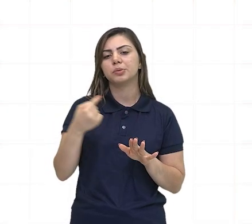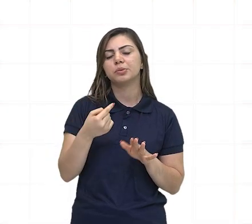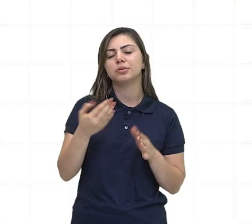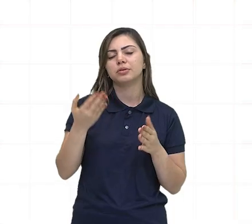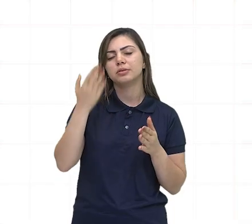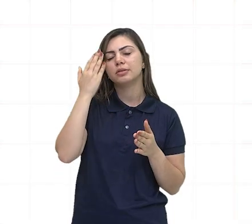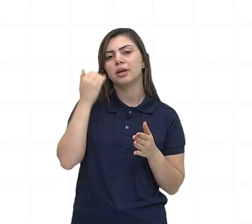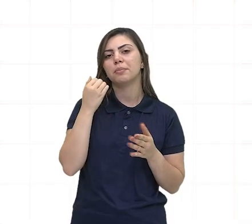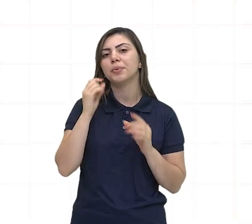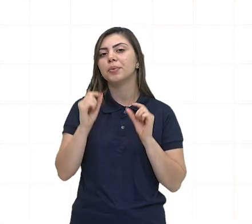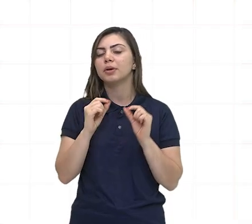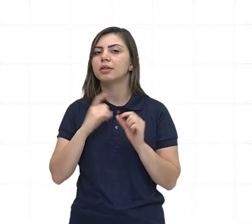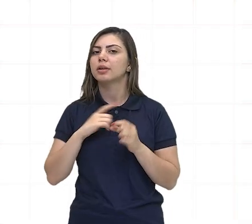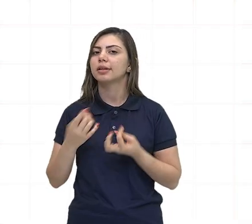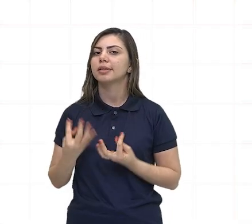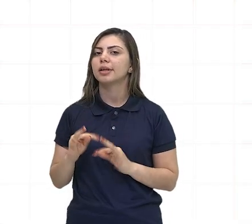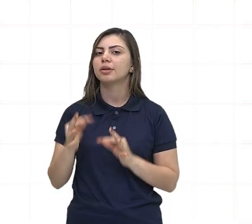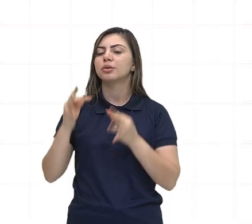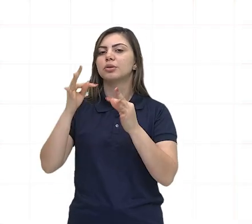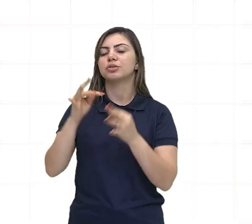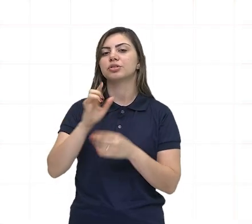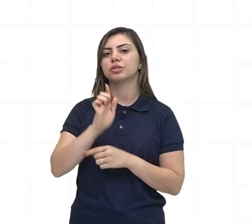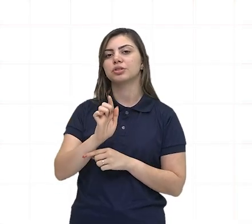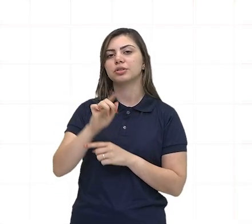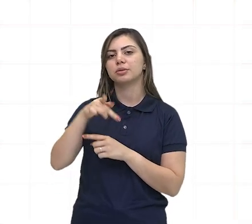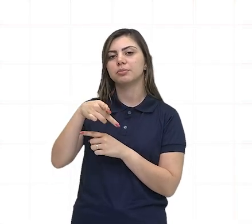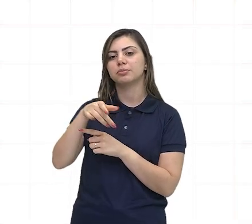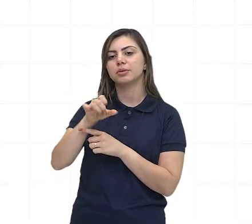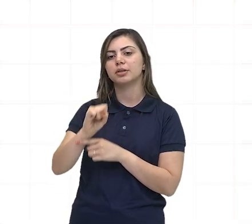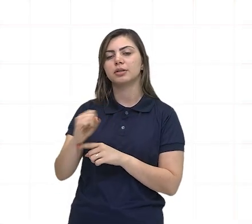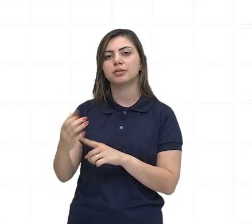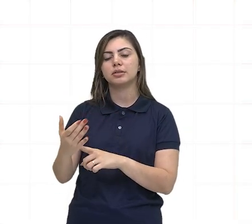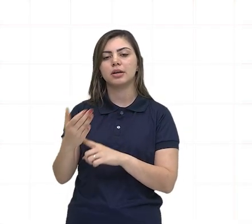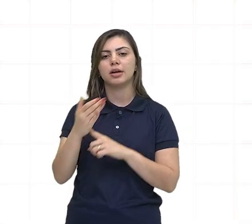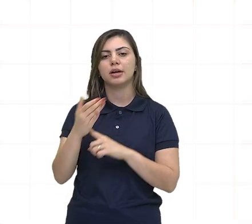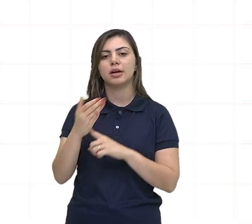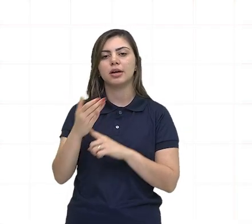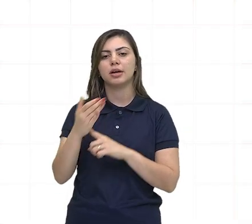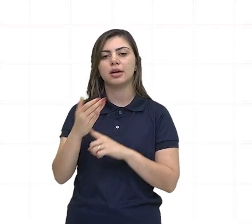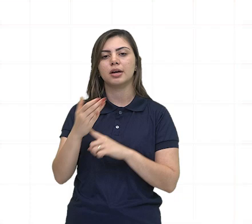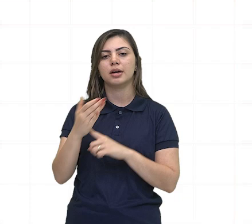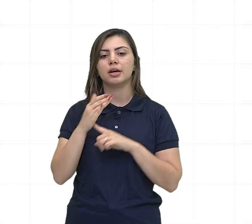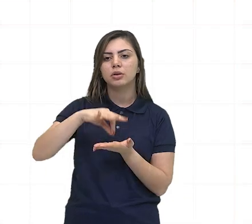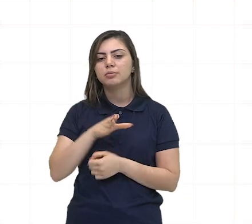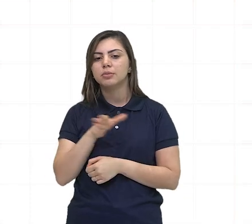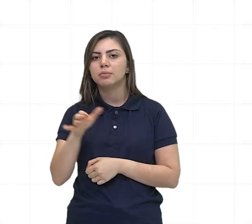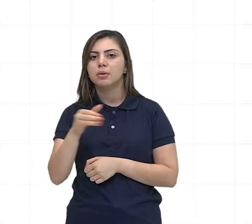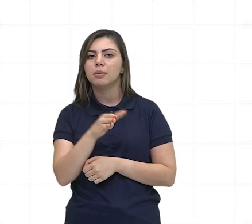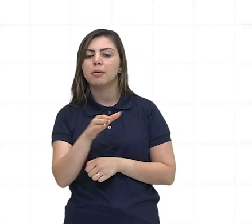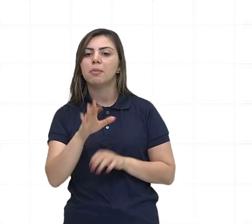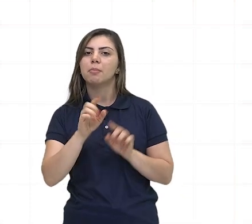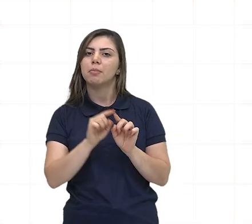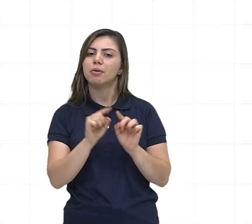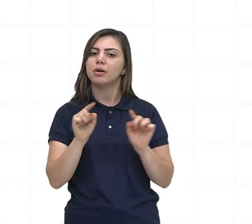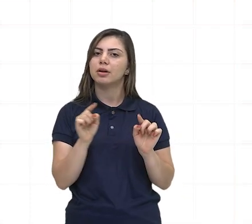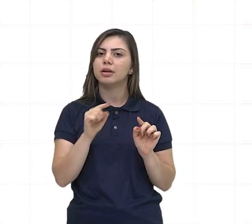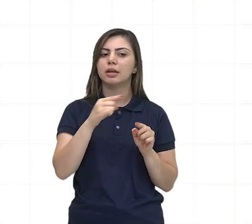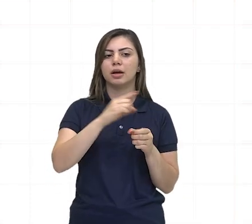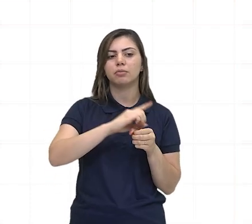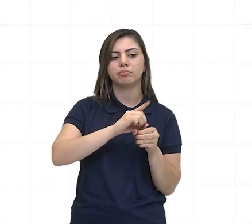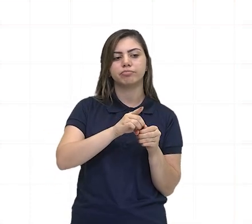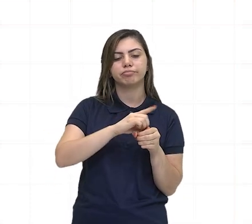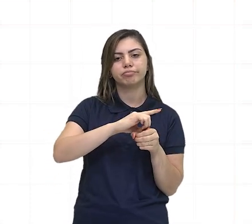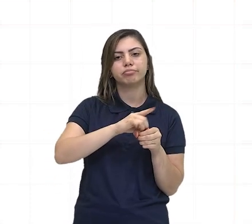do GPS como um recurso de orientação mais utilizado, mas a bússola ela ainda é um meio